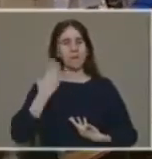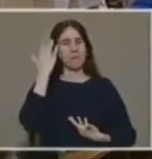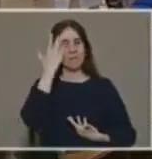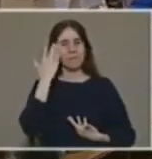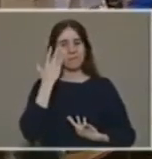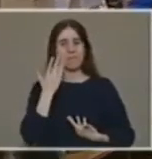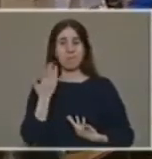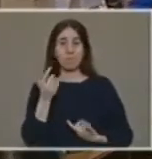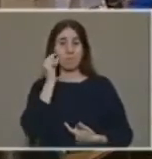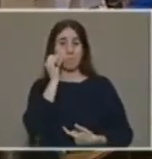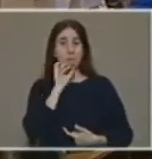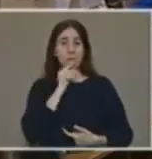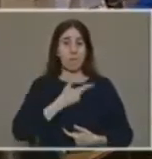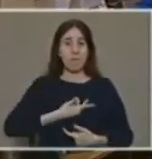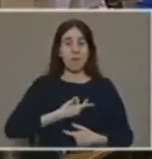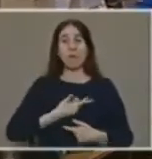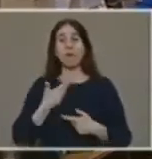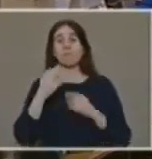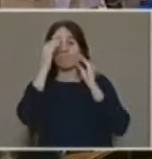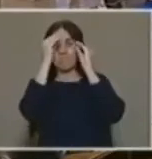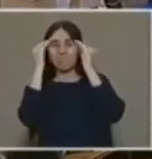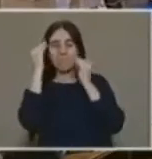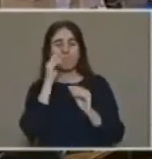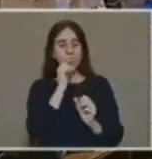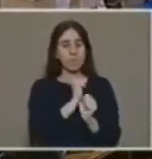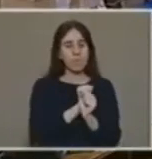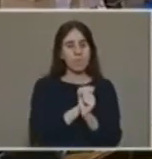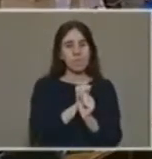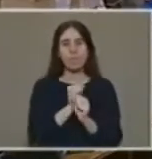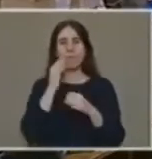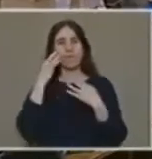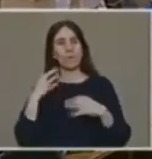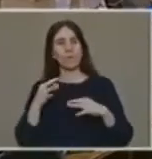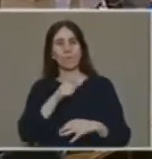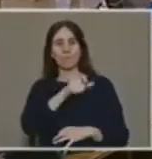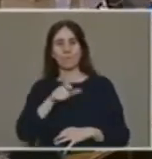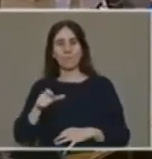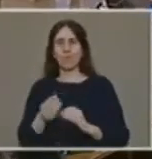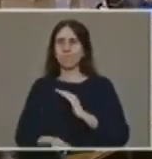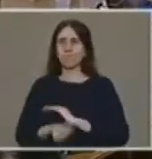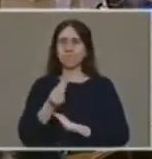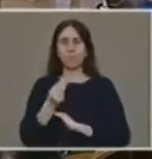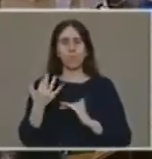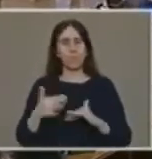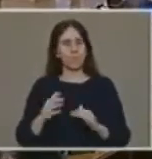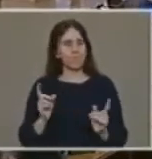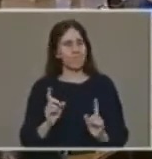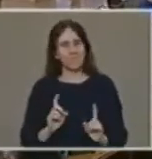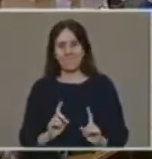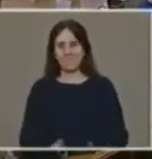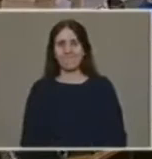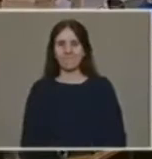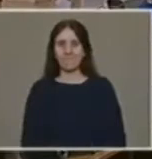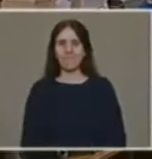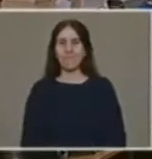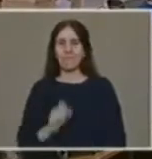como pais, como mães, como trabalhadores, pessoas normais, não pessoas do outro mundo, extraordinárias. E está ao